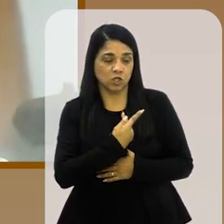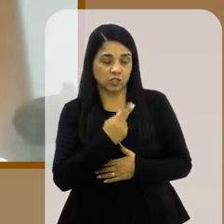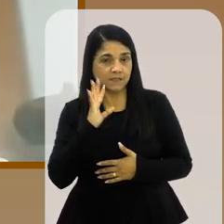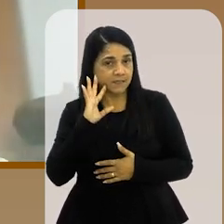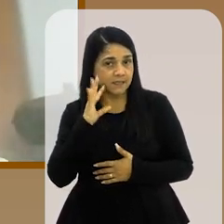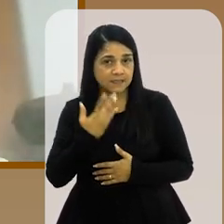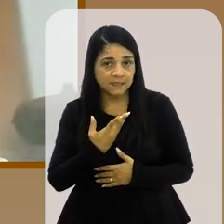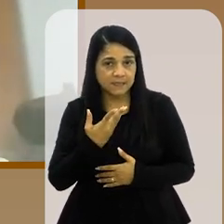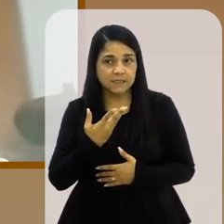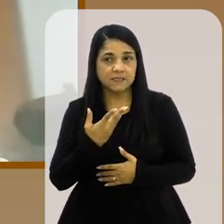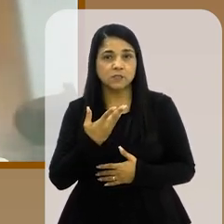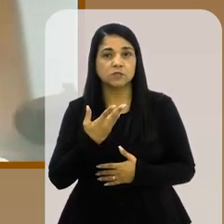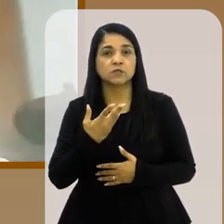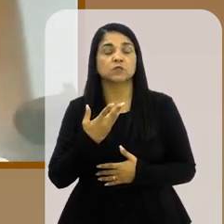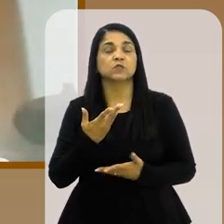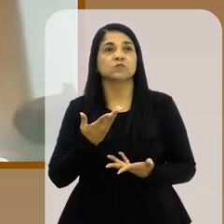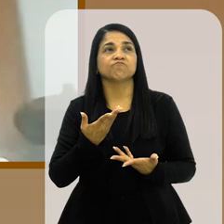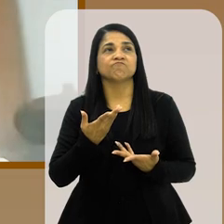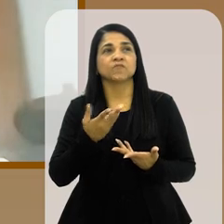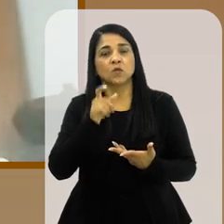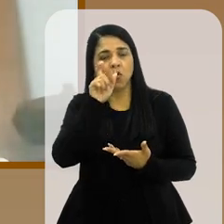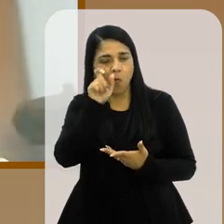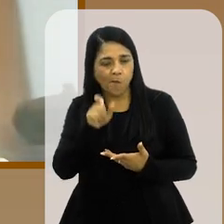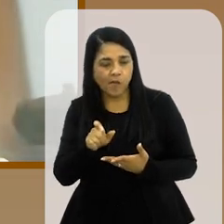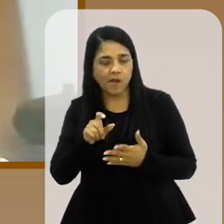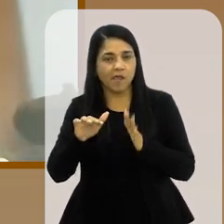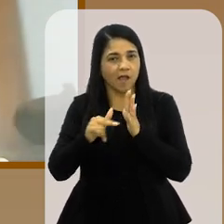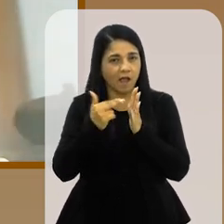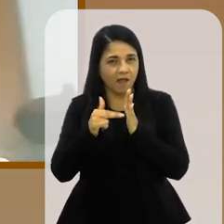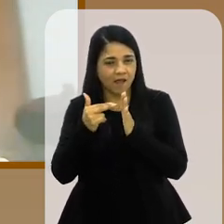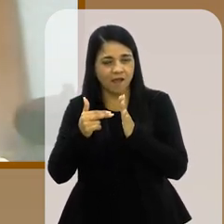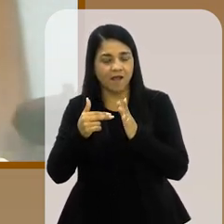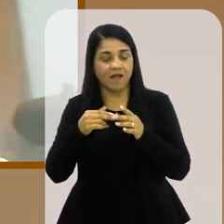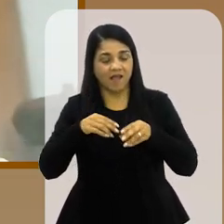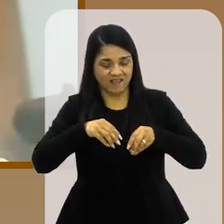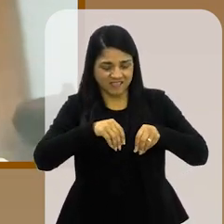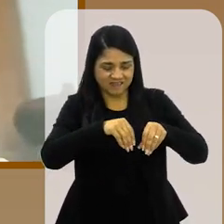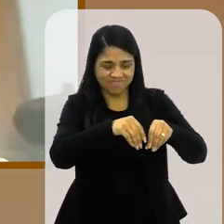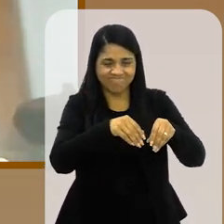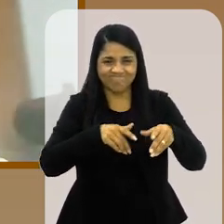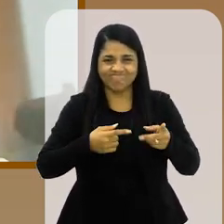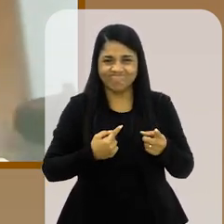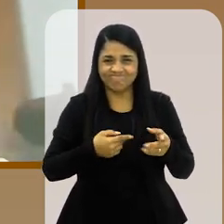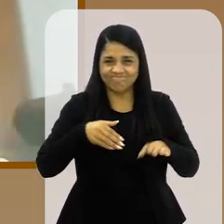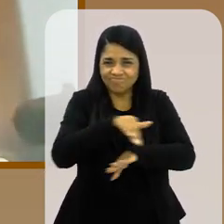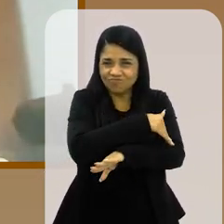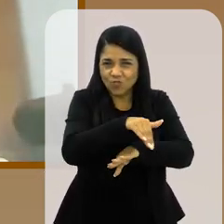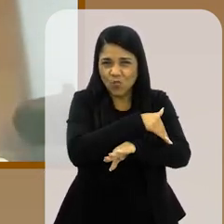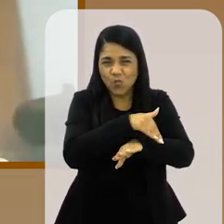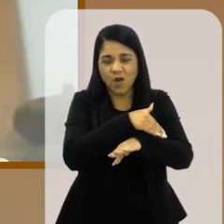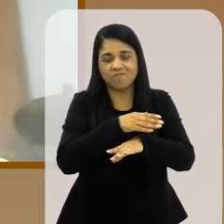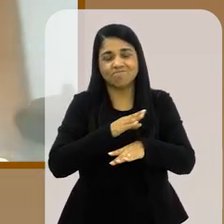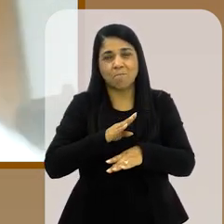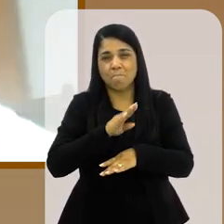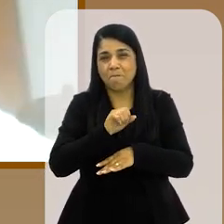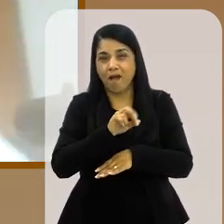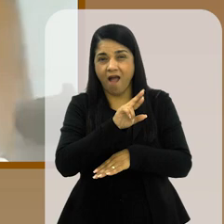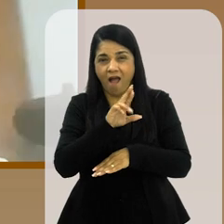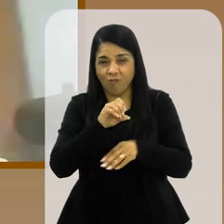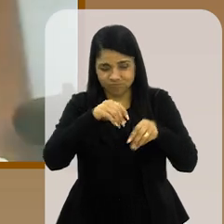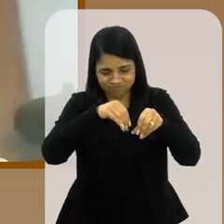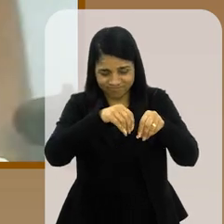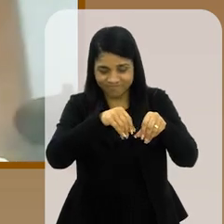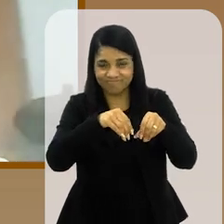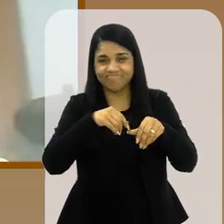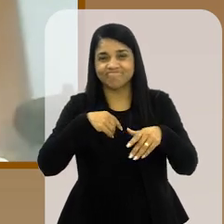decidiu, eu operei a coluna, a estrada era de barro, ia batendo a minha coluna, tudo, era tudo